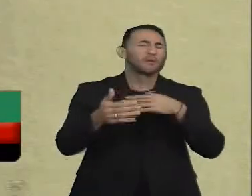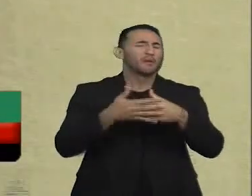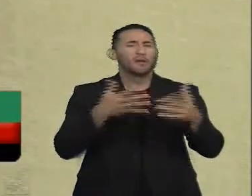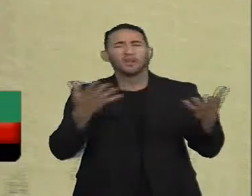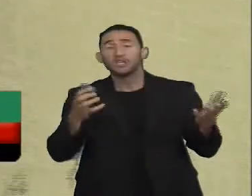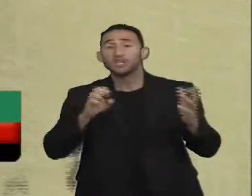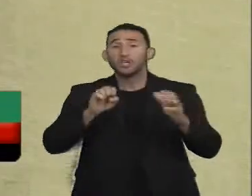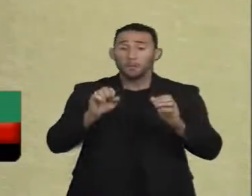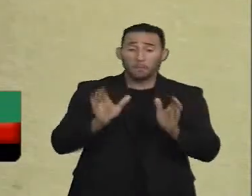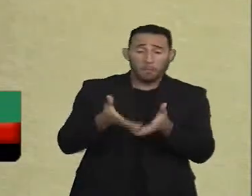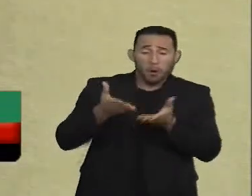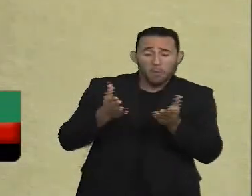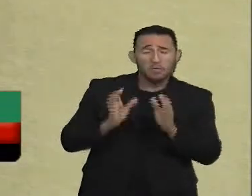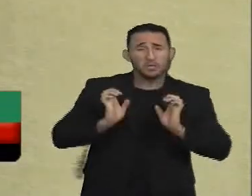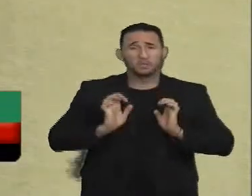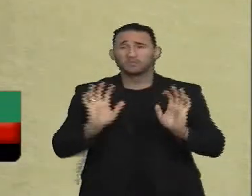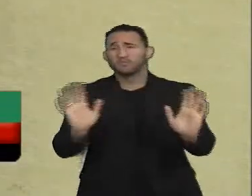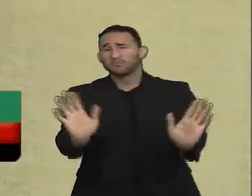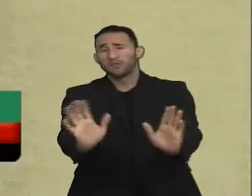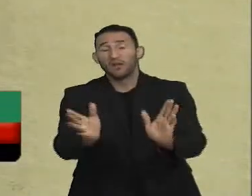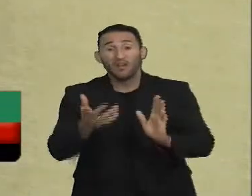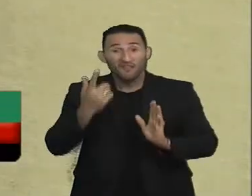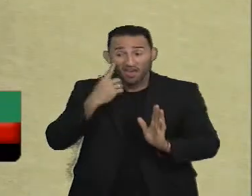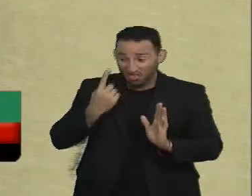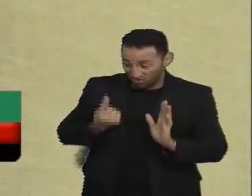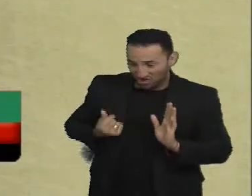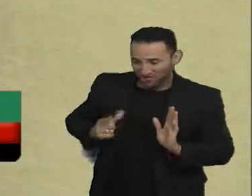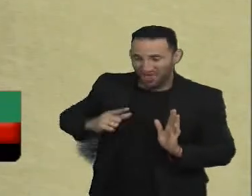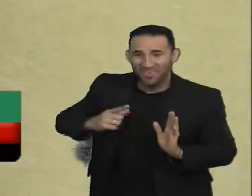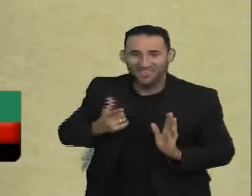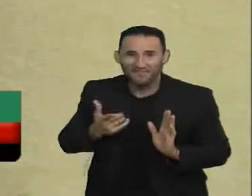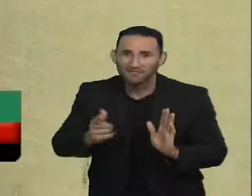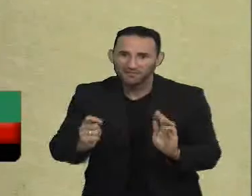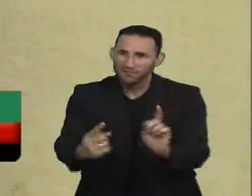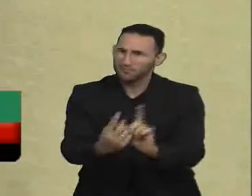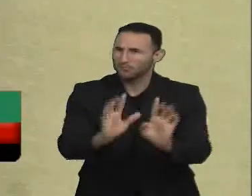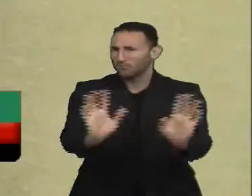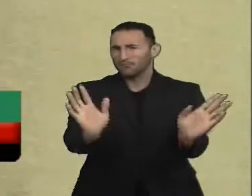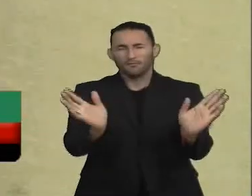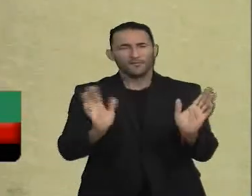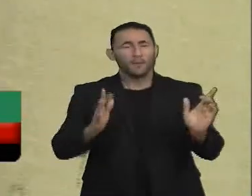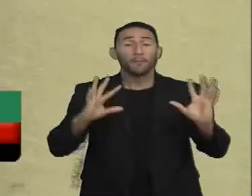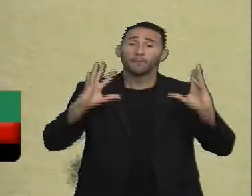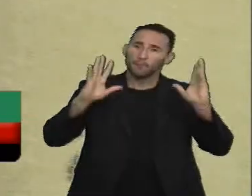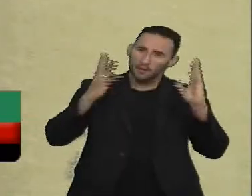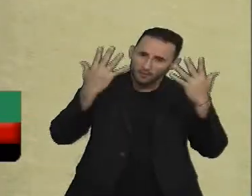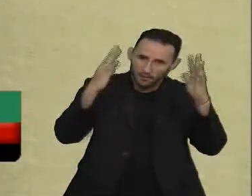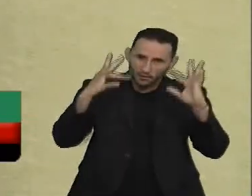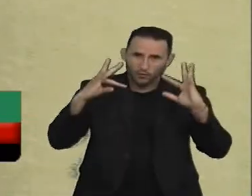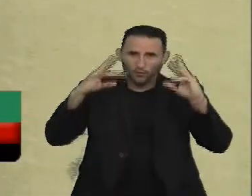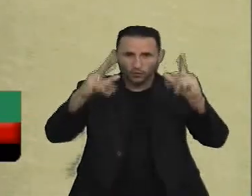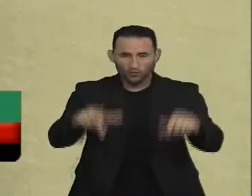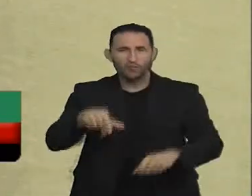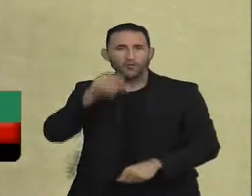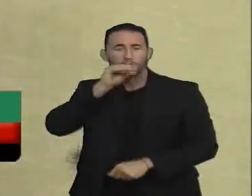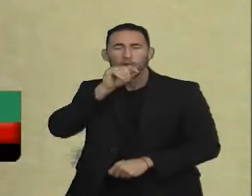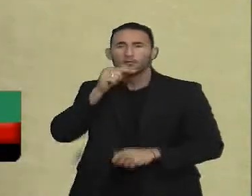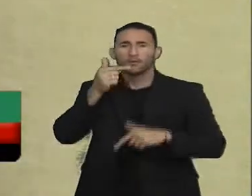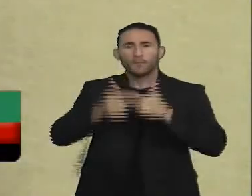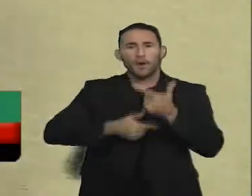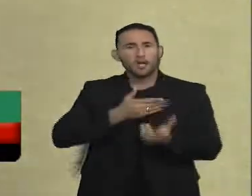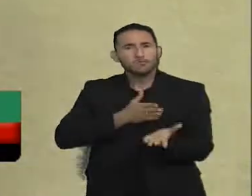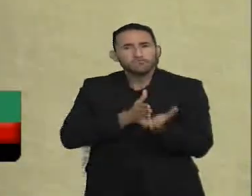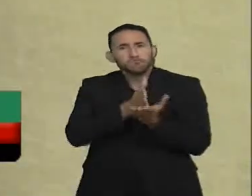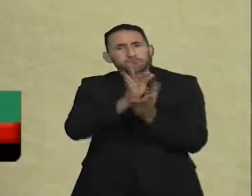sem ver o tamanho da carteira, a famosa carteirada. Então, parabéns a todos os servidores que trabalham dignamente como o